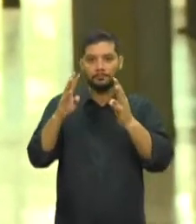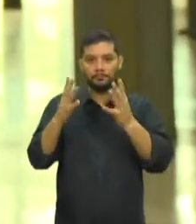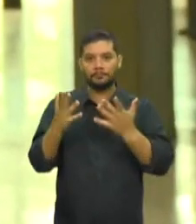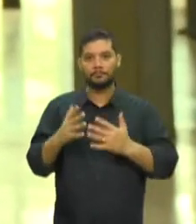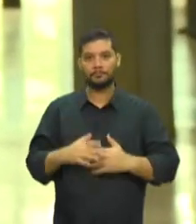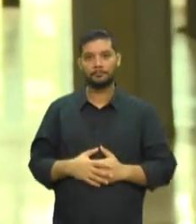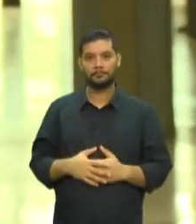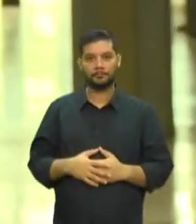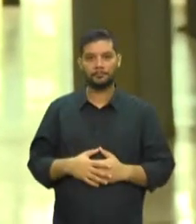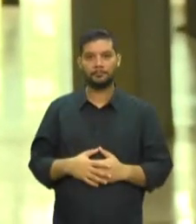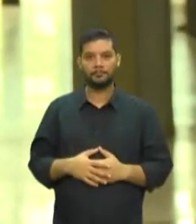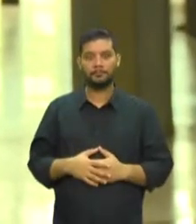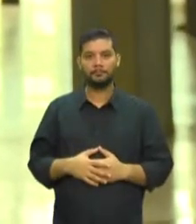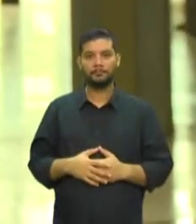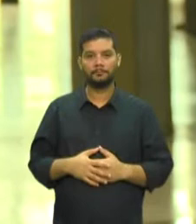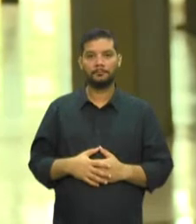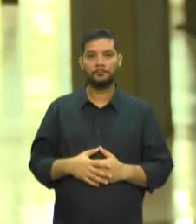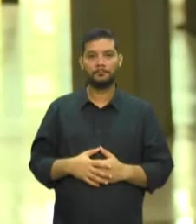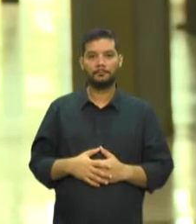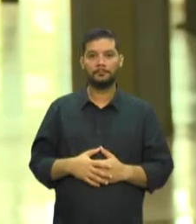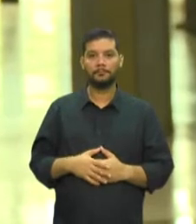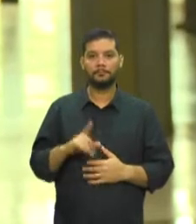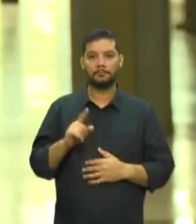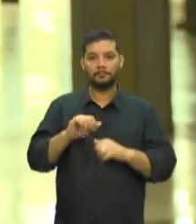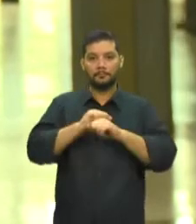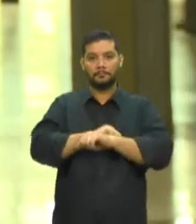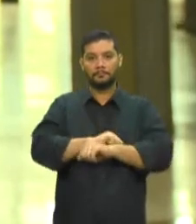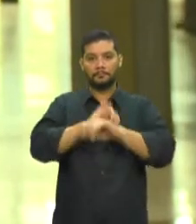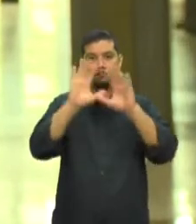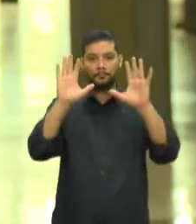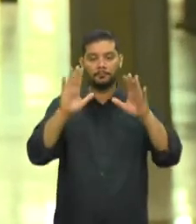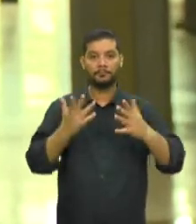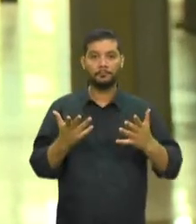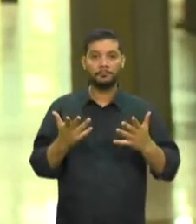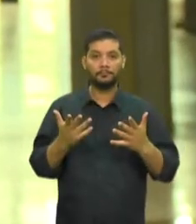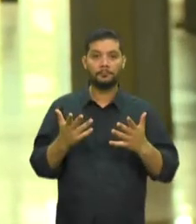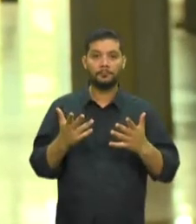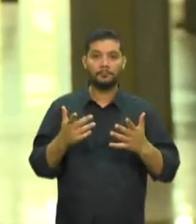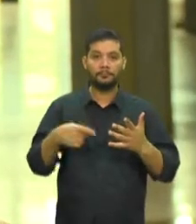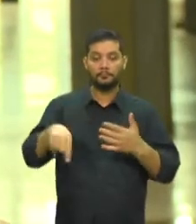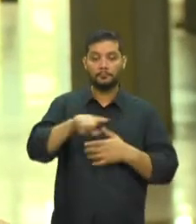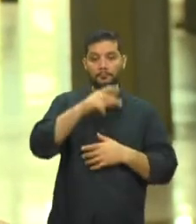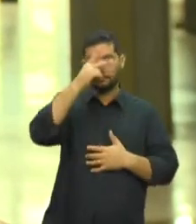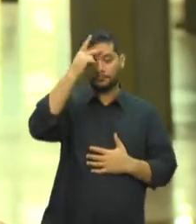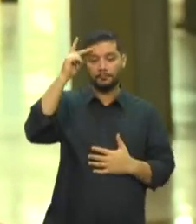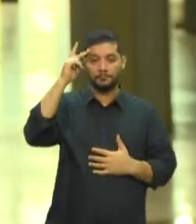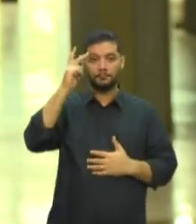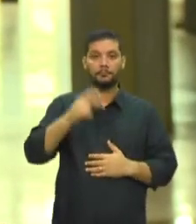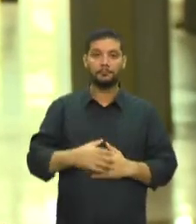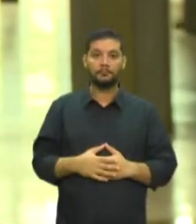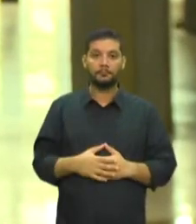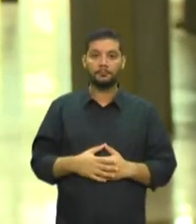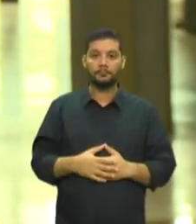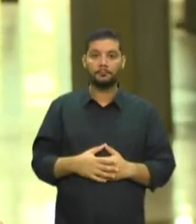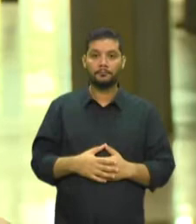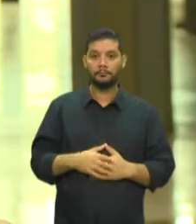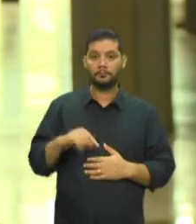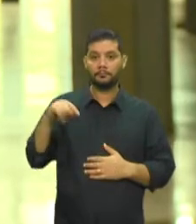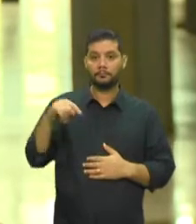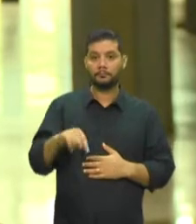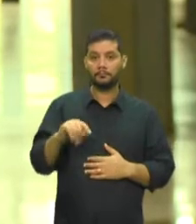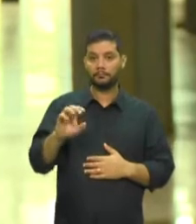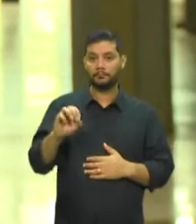ser abordado, né, no sentido de esclarecer e prevenir as pessoas. Então, a Organização Mundial de Saúde acredita que